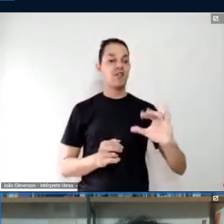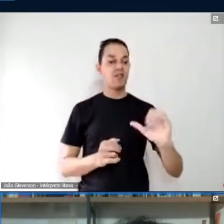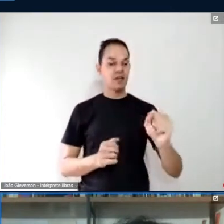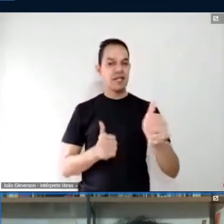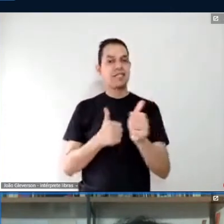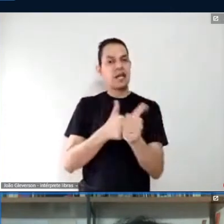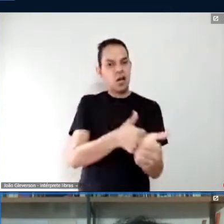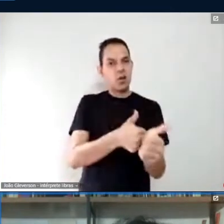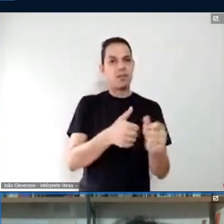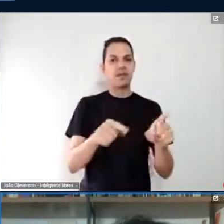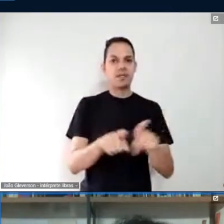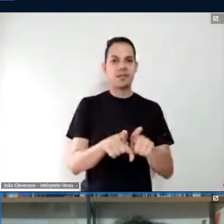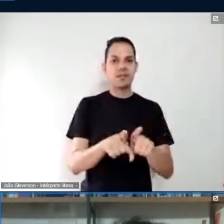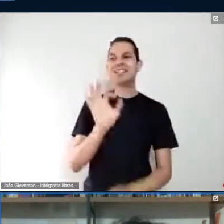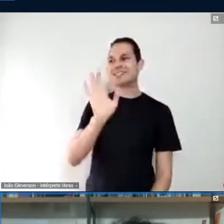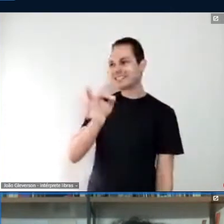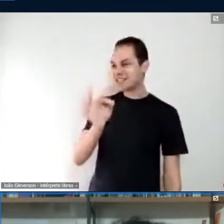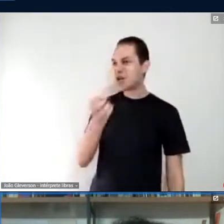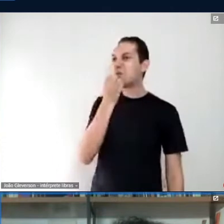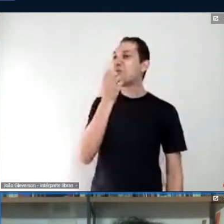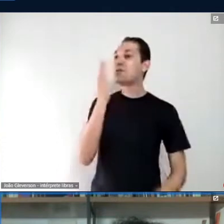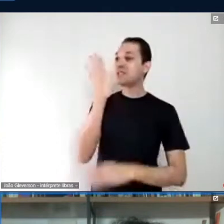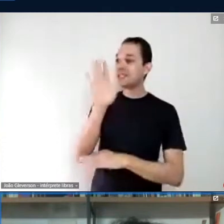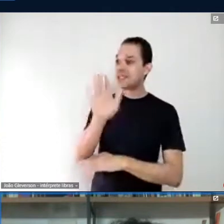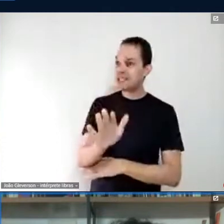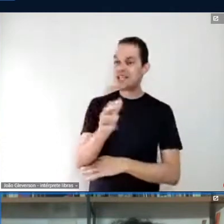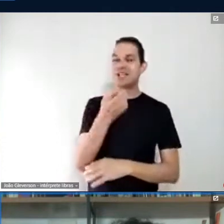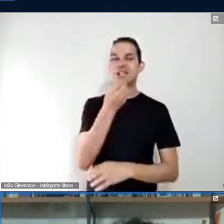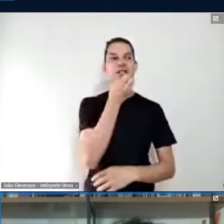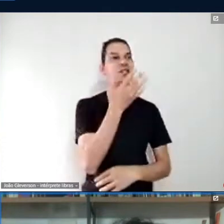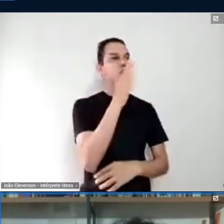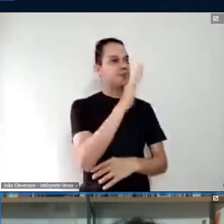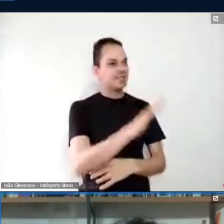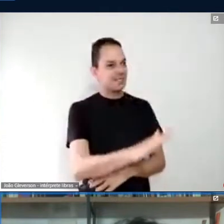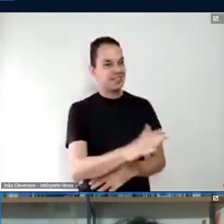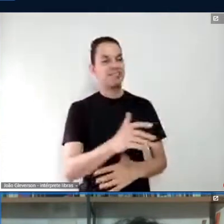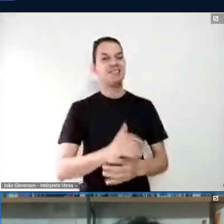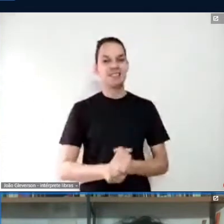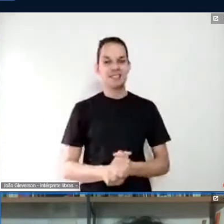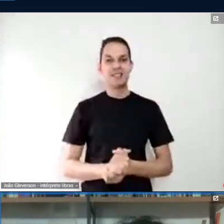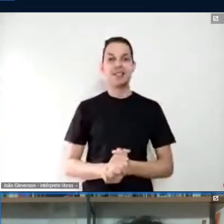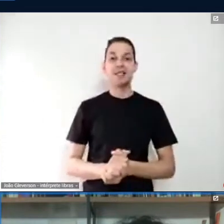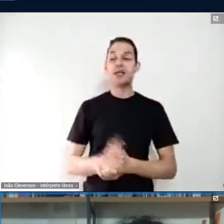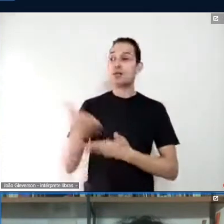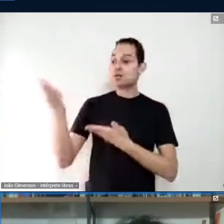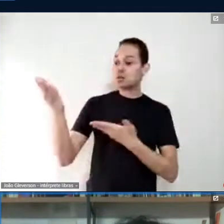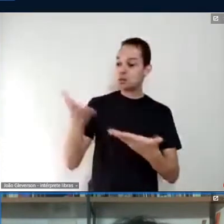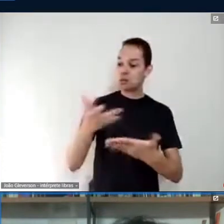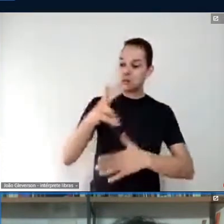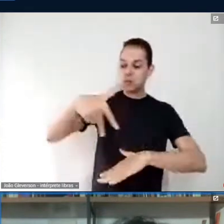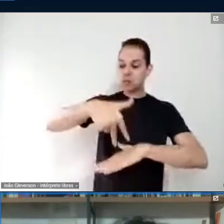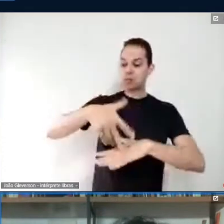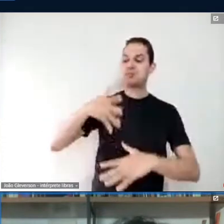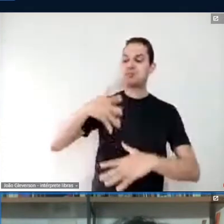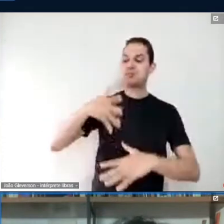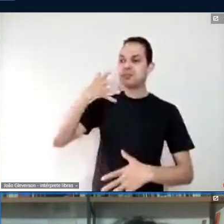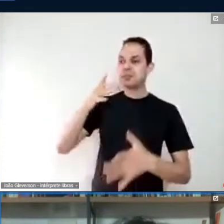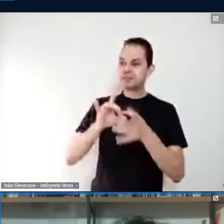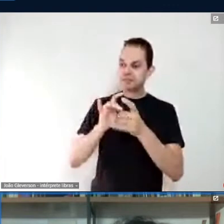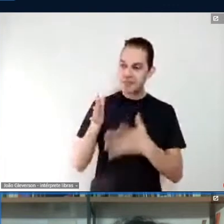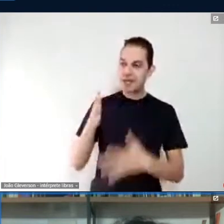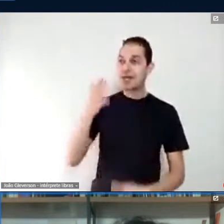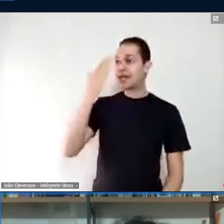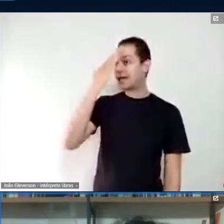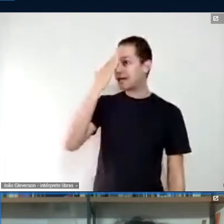Boa tarde. Estava na qualificação também, então, a palavra é sua, Tucci, te agradecer mais uma vez